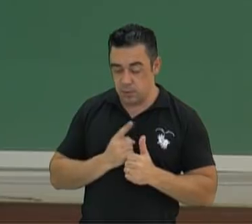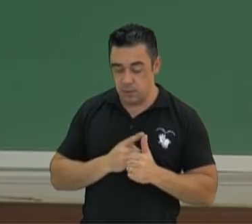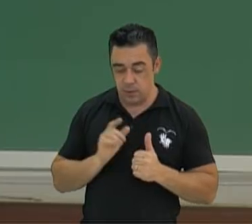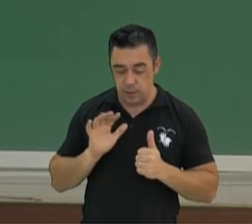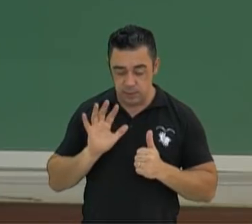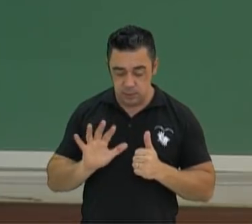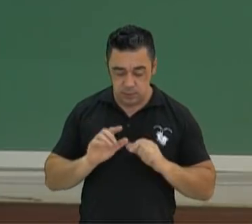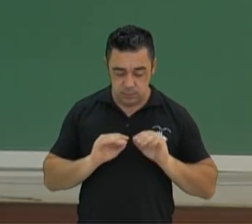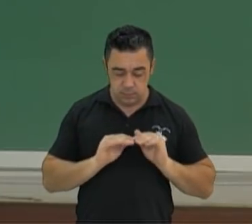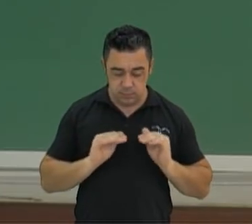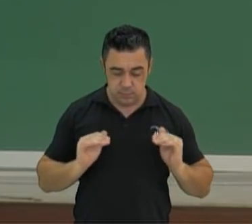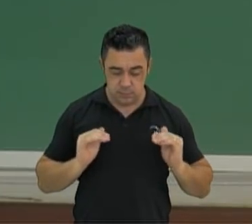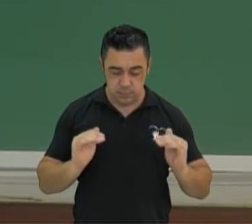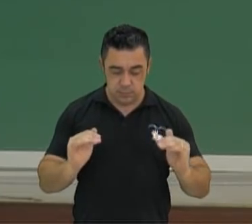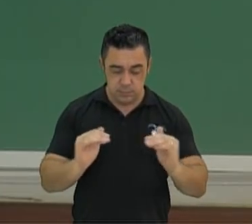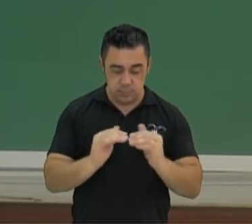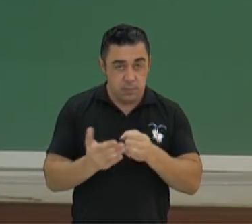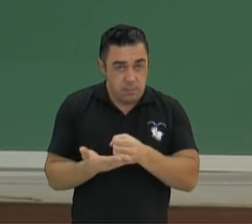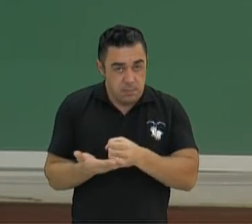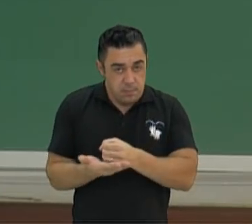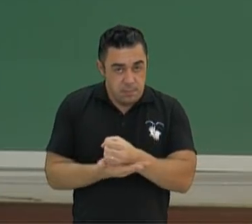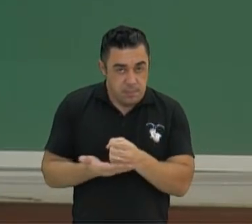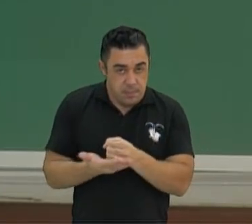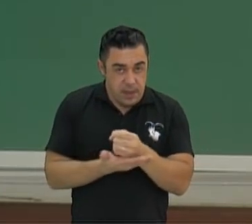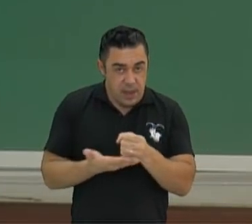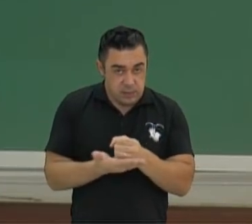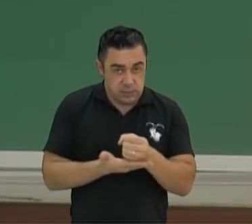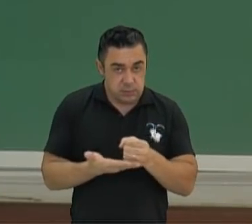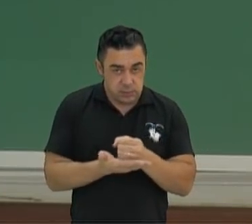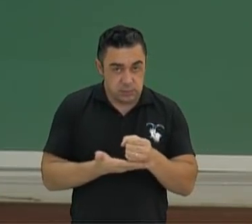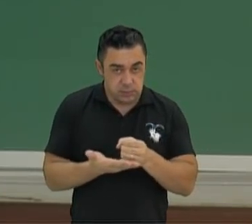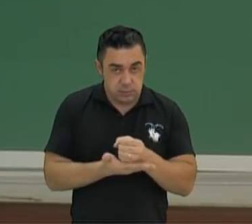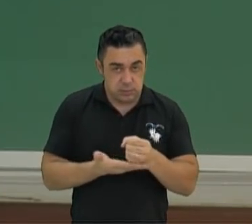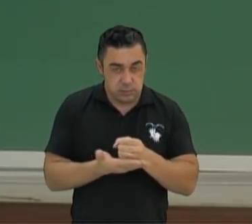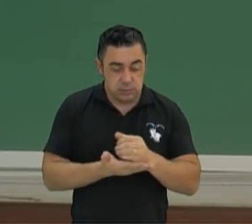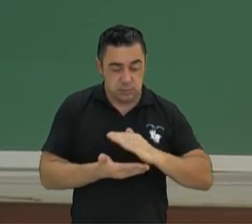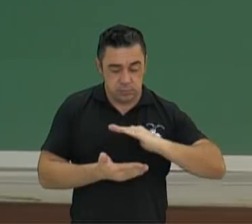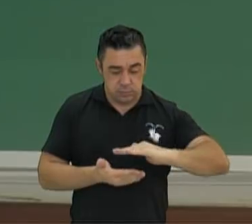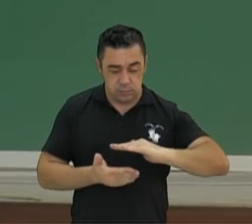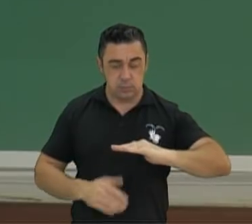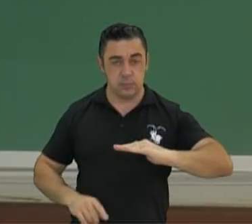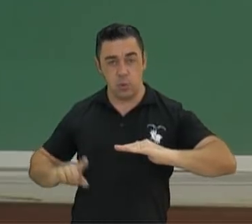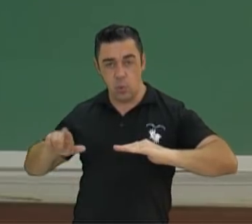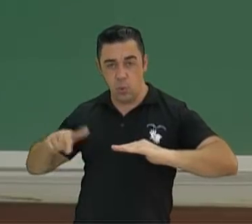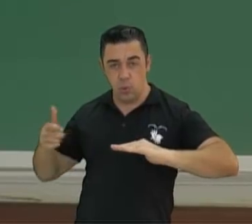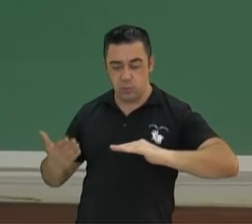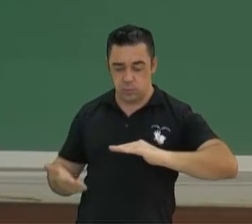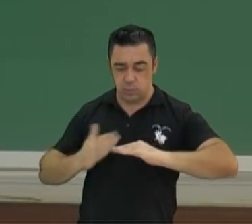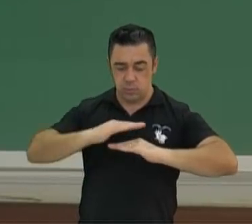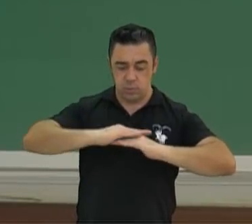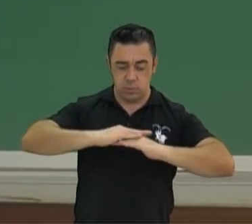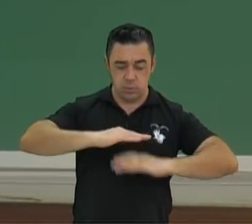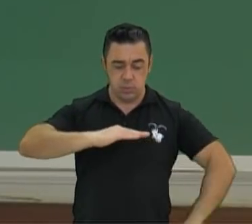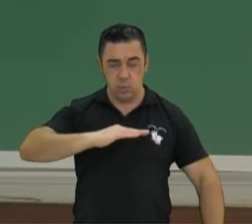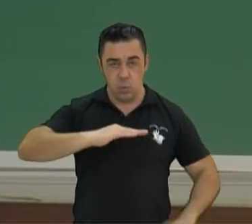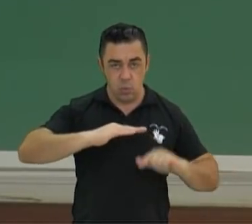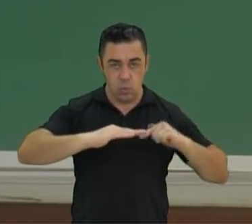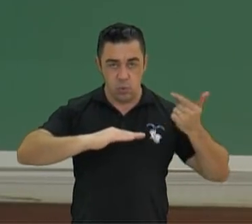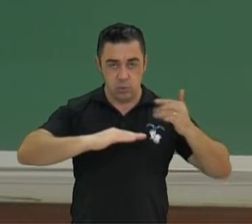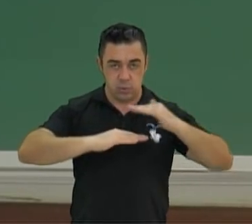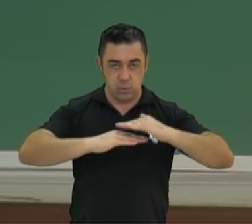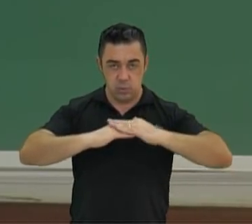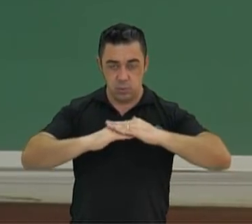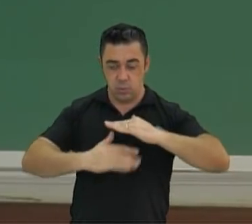dessa forma aqui, fazendo tipo uma base para sustentar todas as outras camadas que ela ia